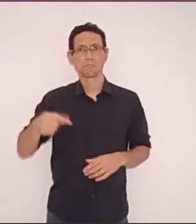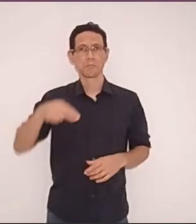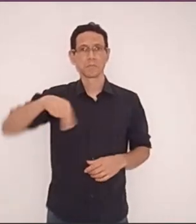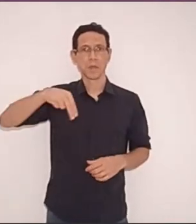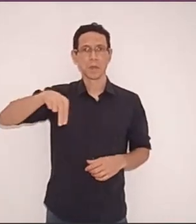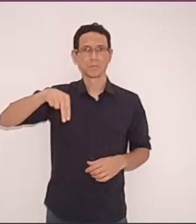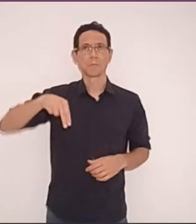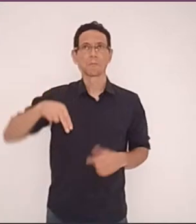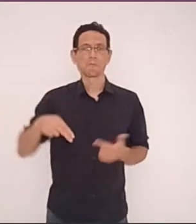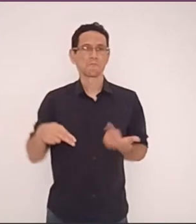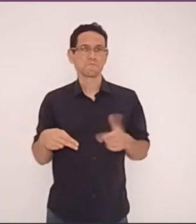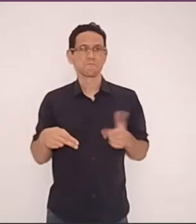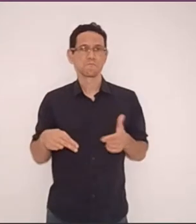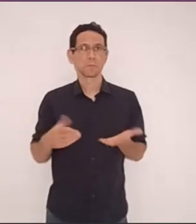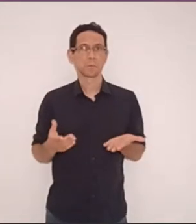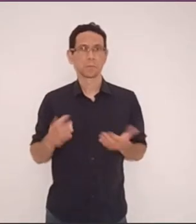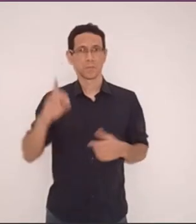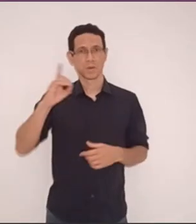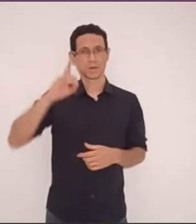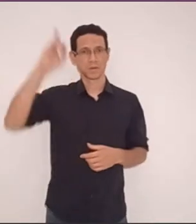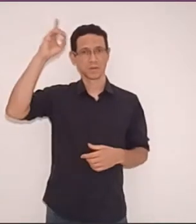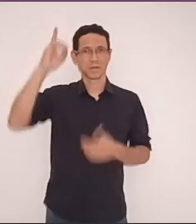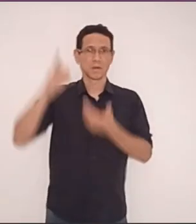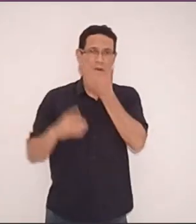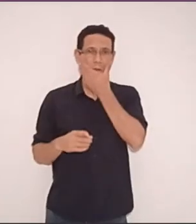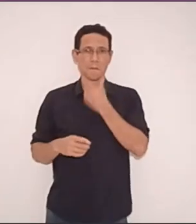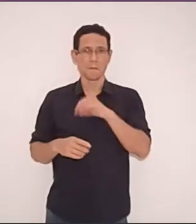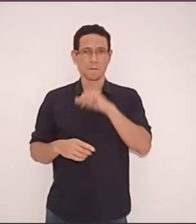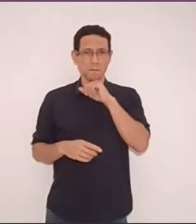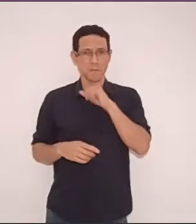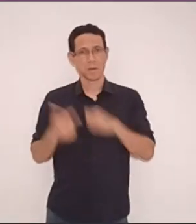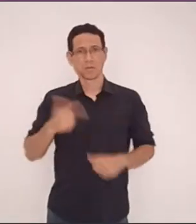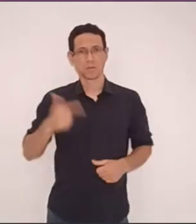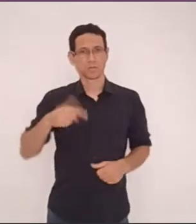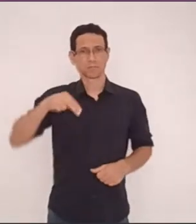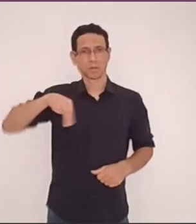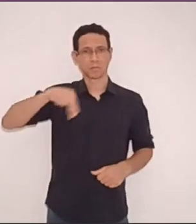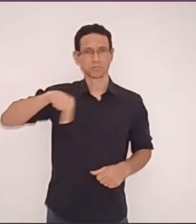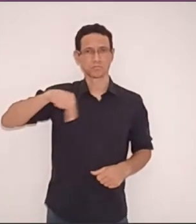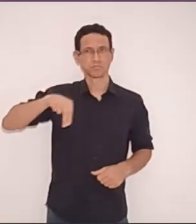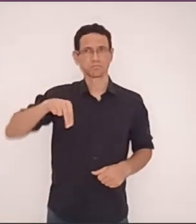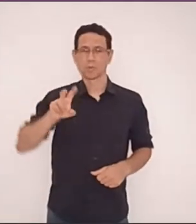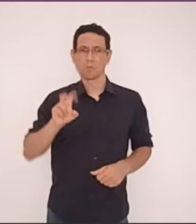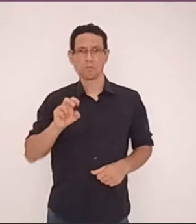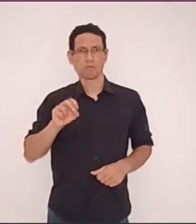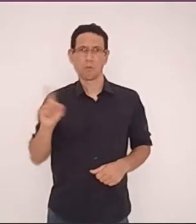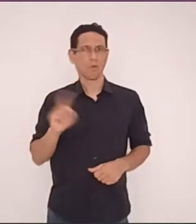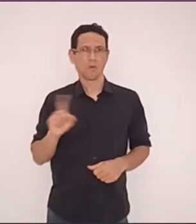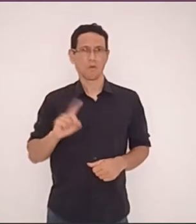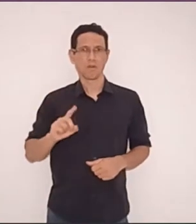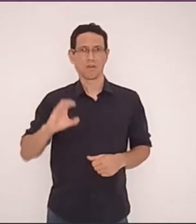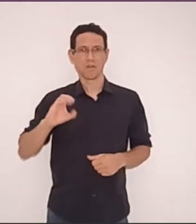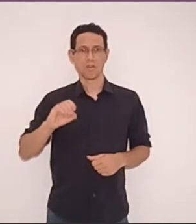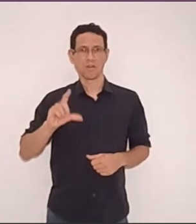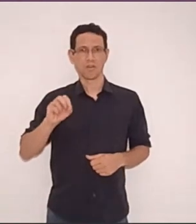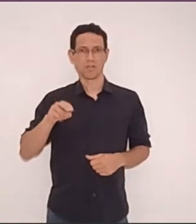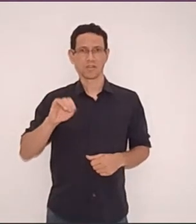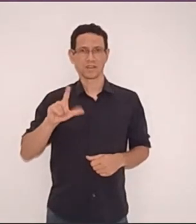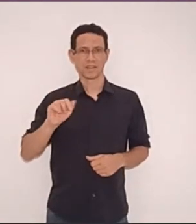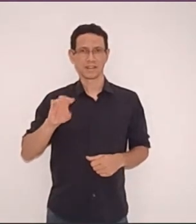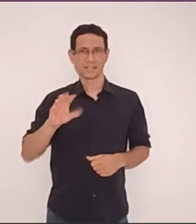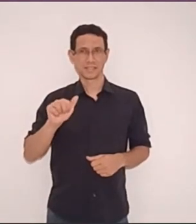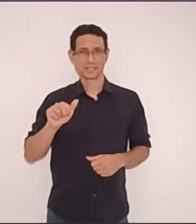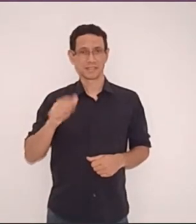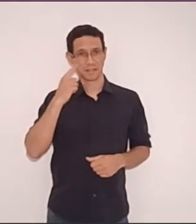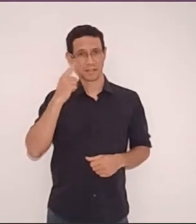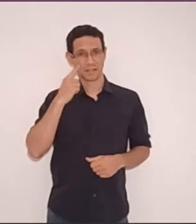Deus E logo Deus é pai mas não entendeu não é avô é por isso que os colonialista bota geração